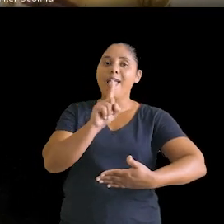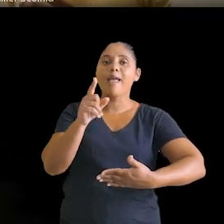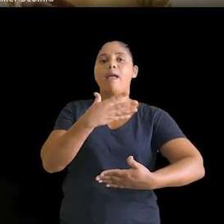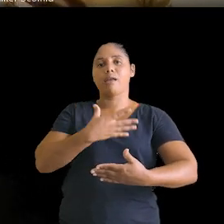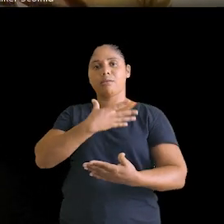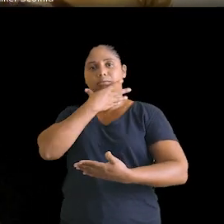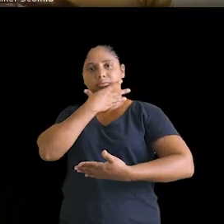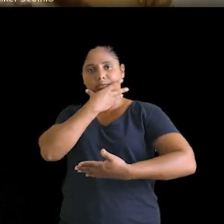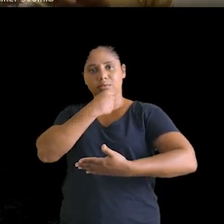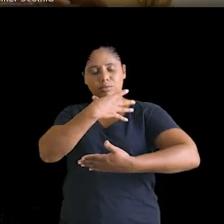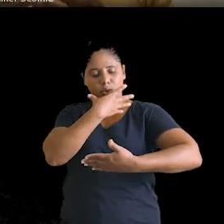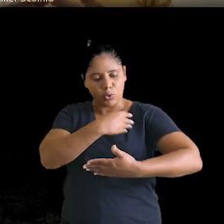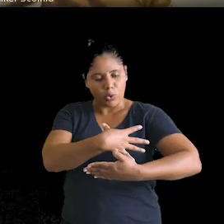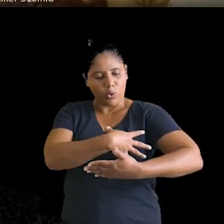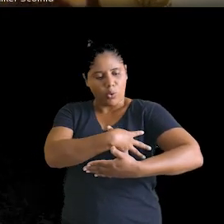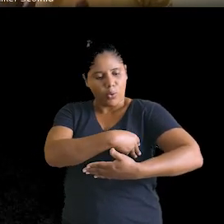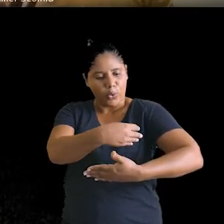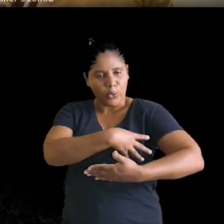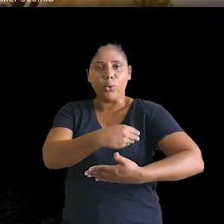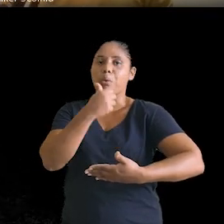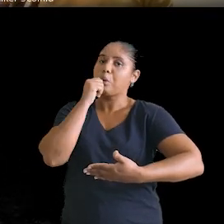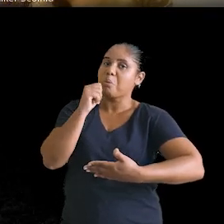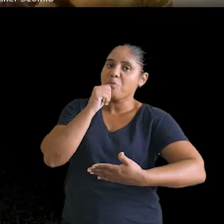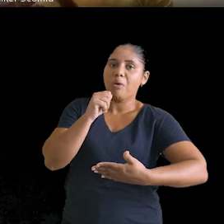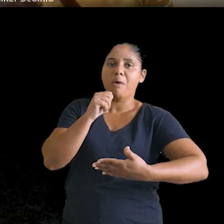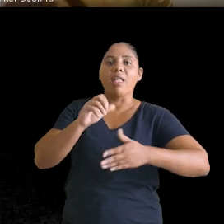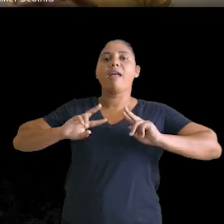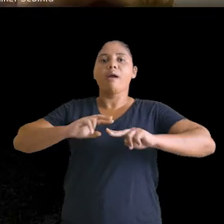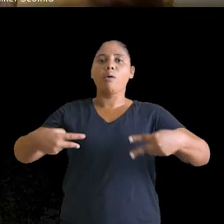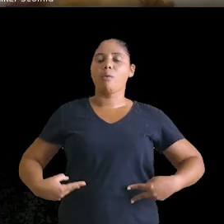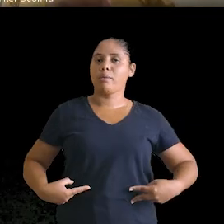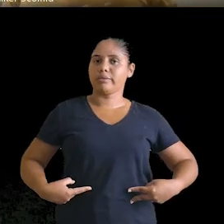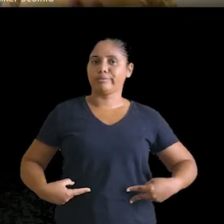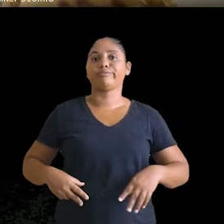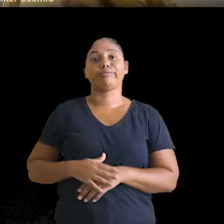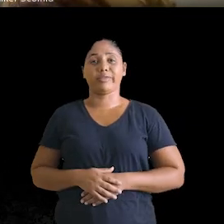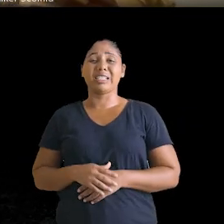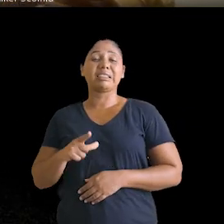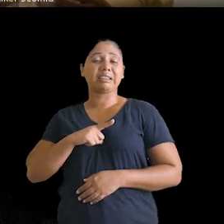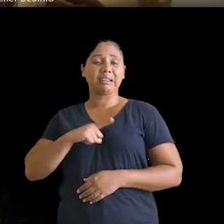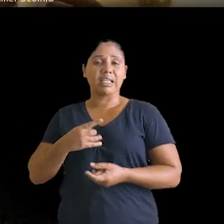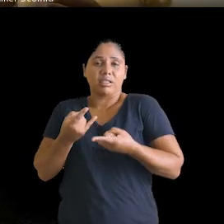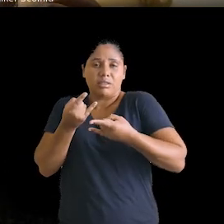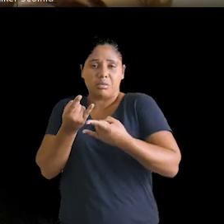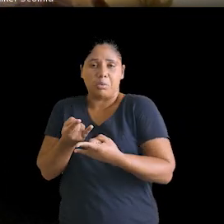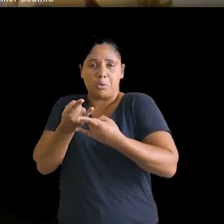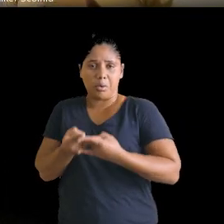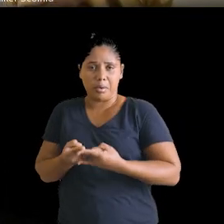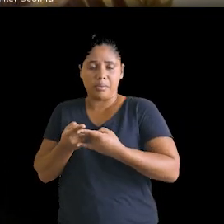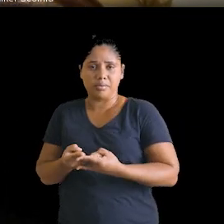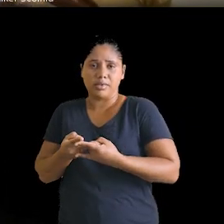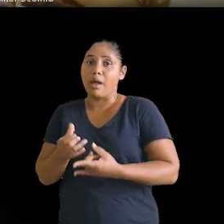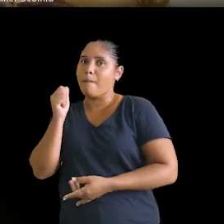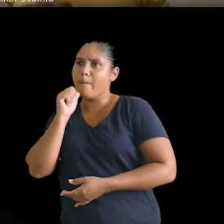camisinha peniana, e agora a gente usa preservativo externo, tá? O correto. E a camisinha feminina, que a gente usa